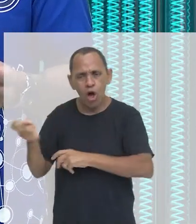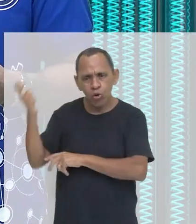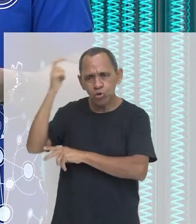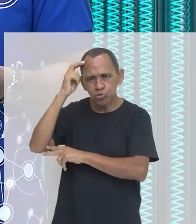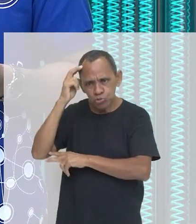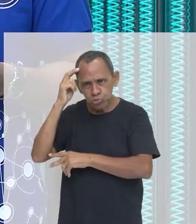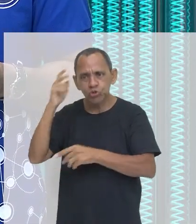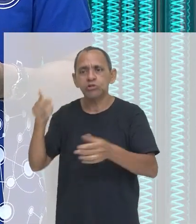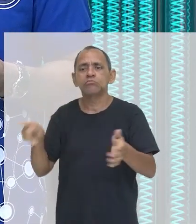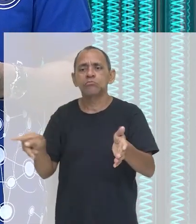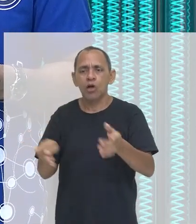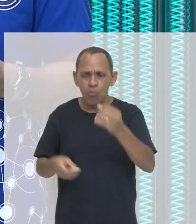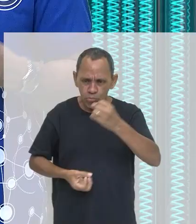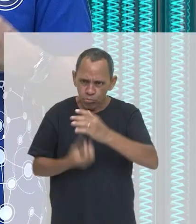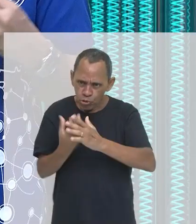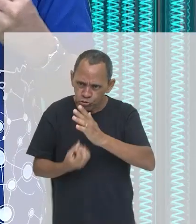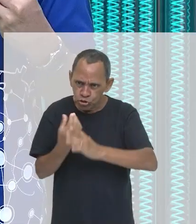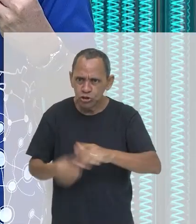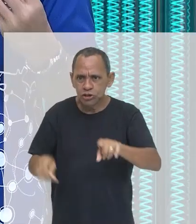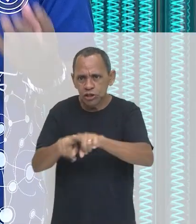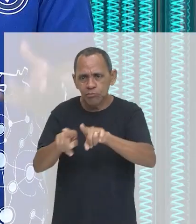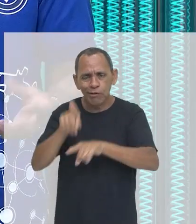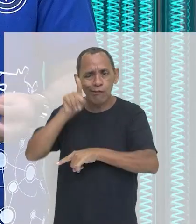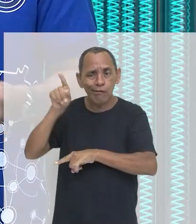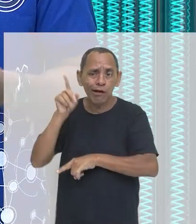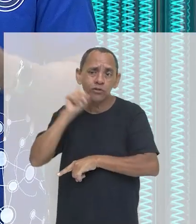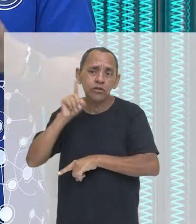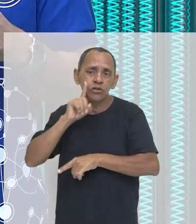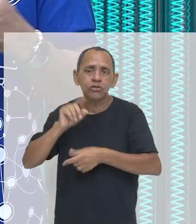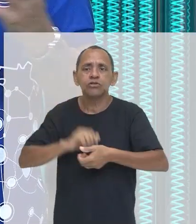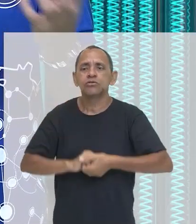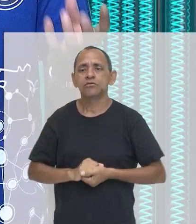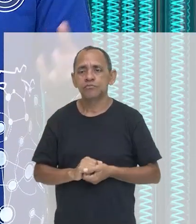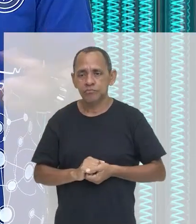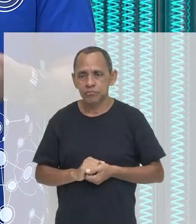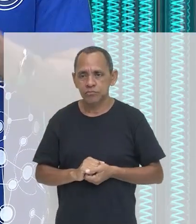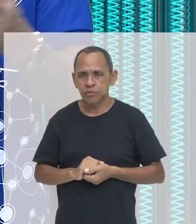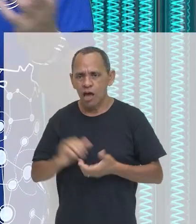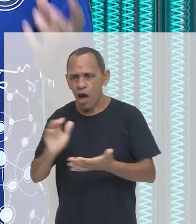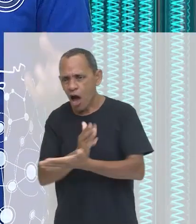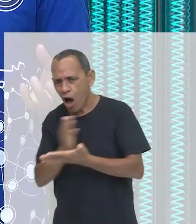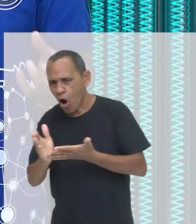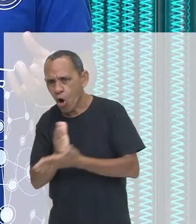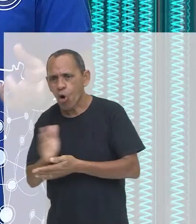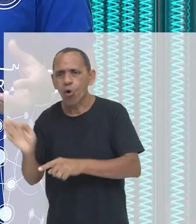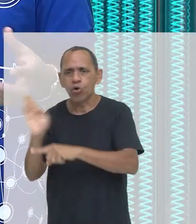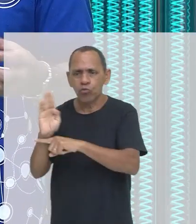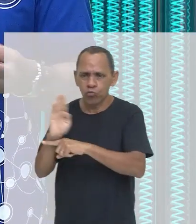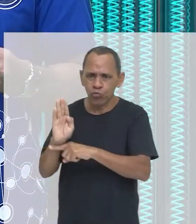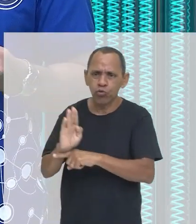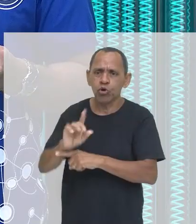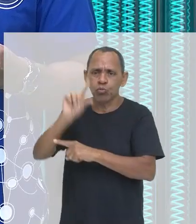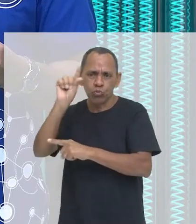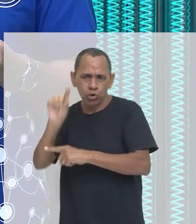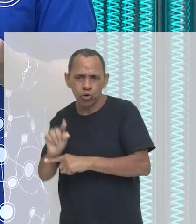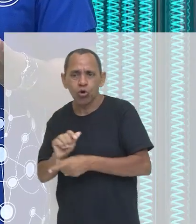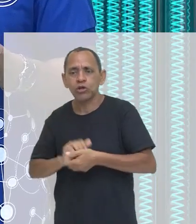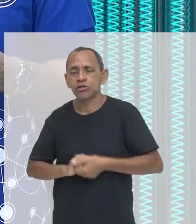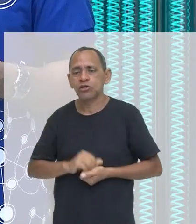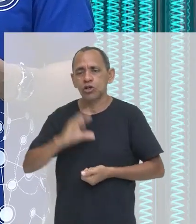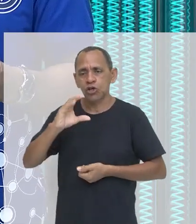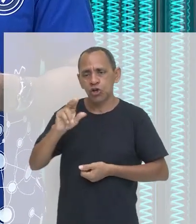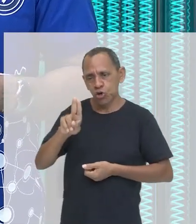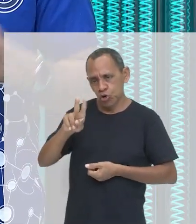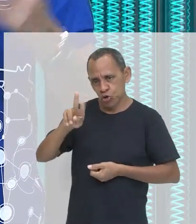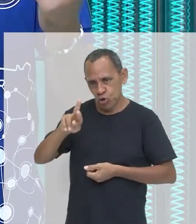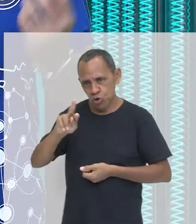mais local, talvez os nossos filmes, nossas curta-metragens e tal, circule no ambiente mais reduzido, então a cultura ela